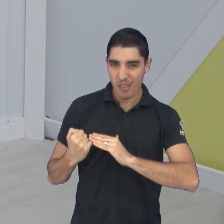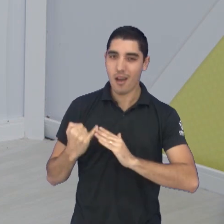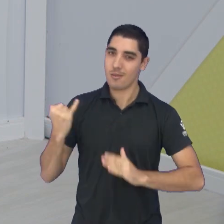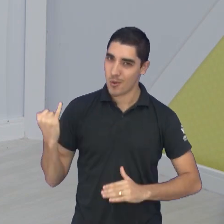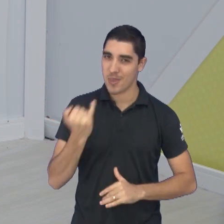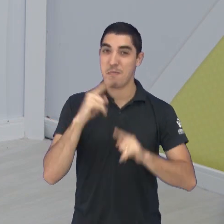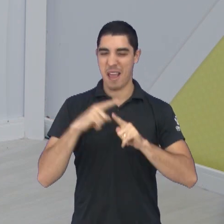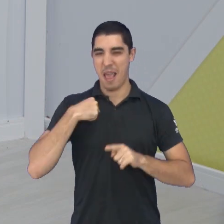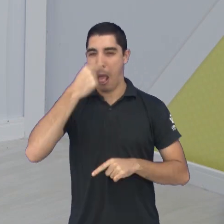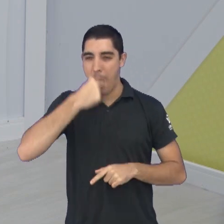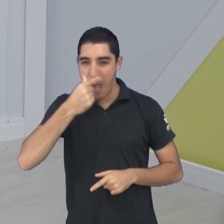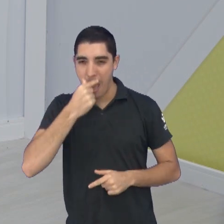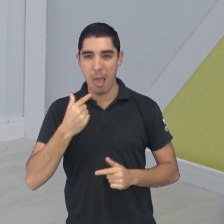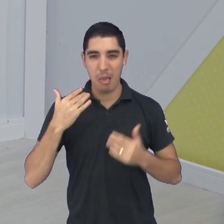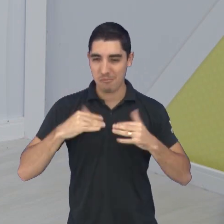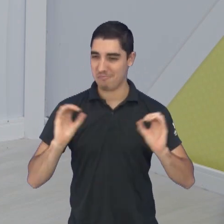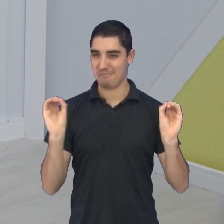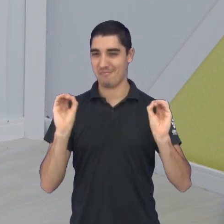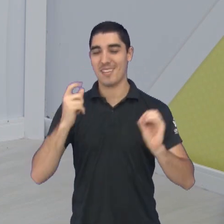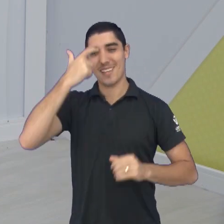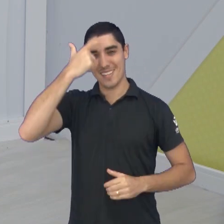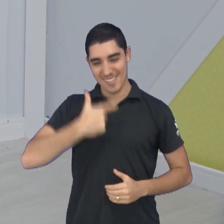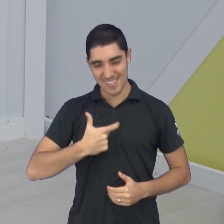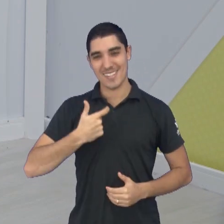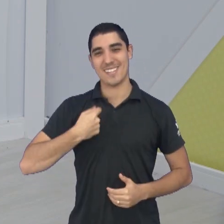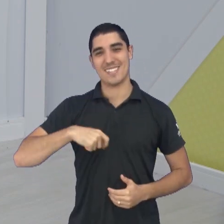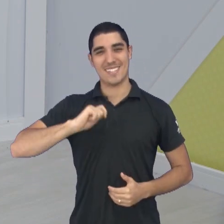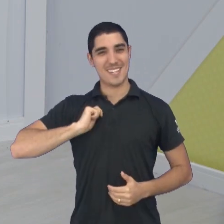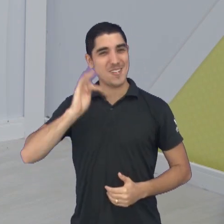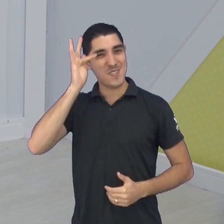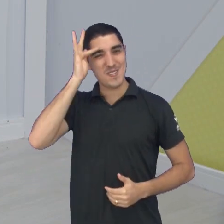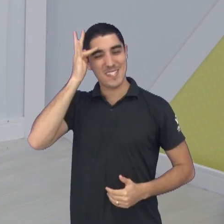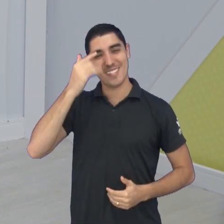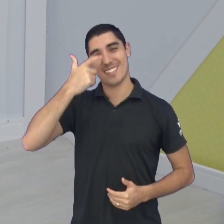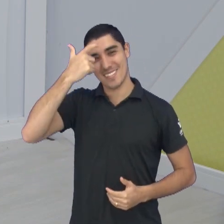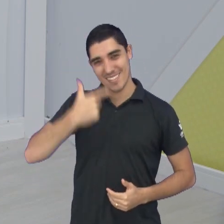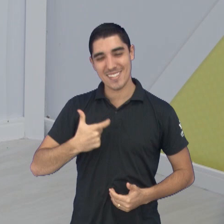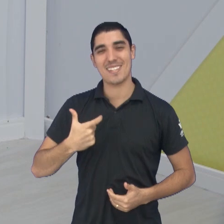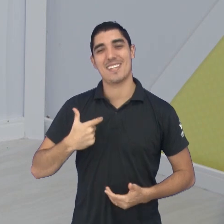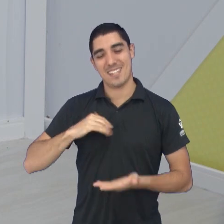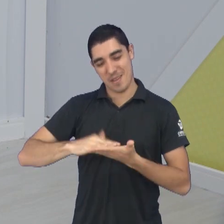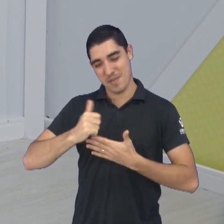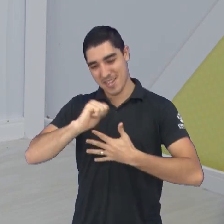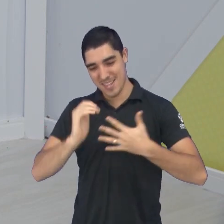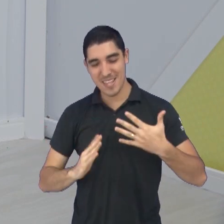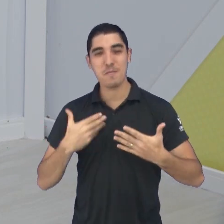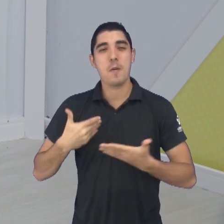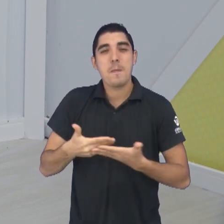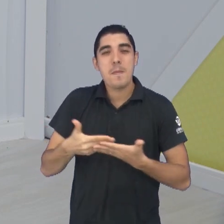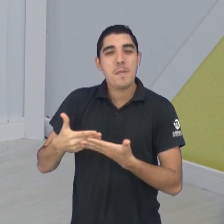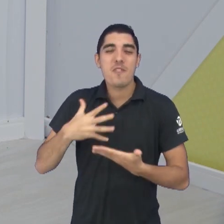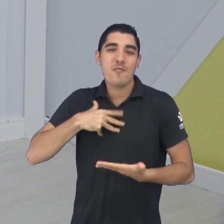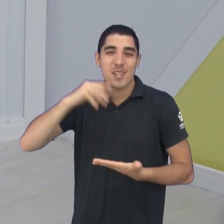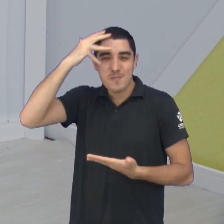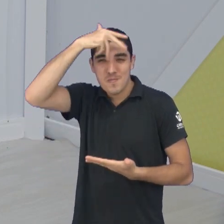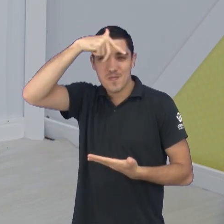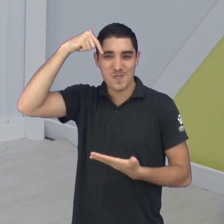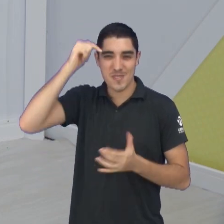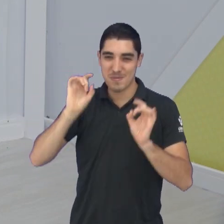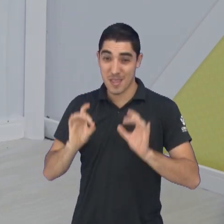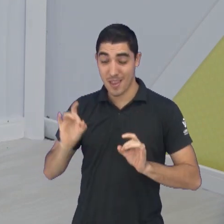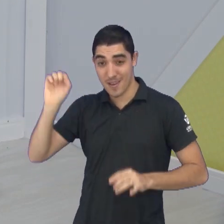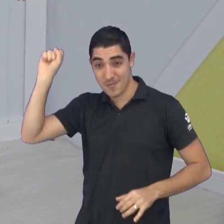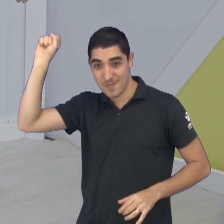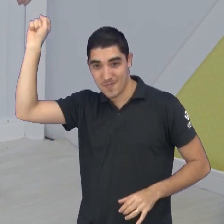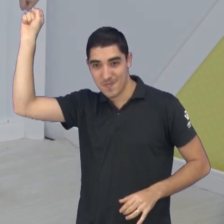é dengoso, não tá fungoso, é o nosso querido Luiz Fernando, o papai do Lorenzo, nosso mascotinho da Hora do Esporte, o Luizão.